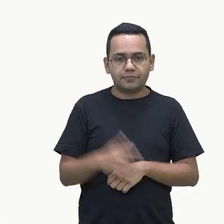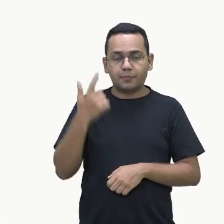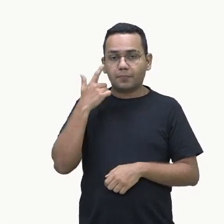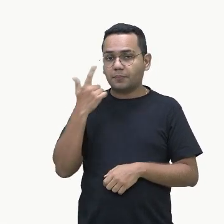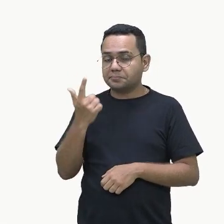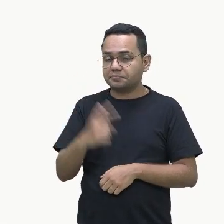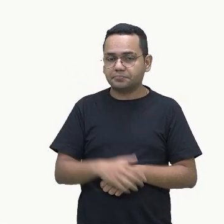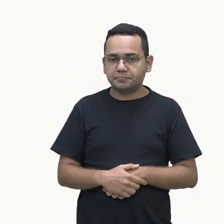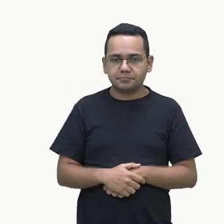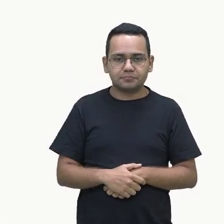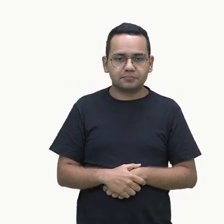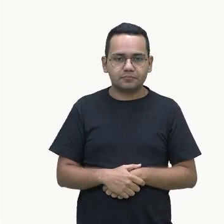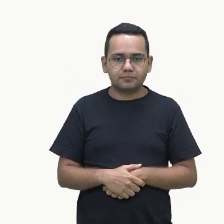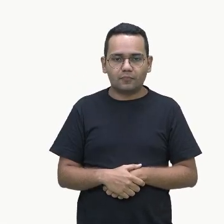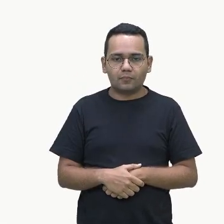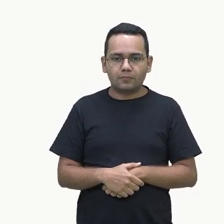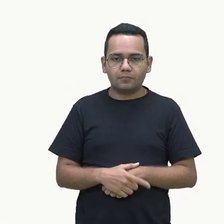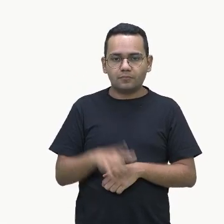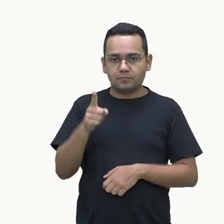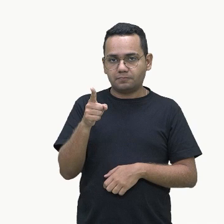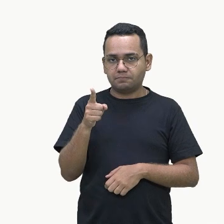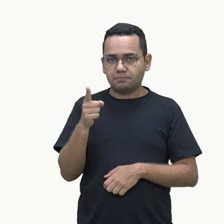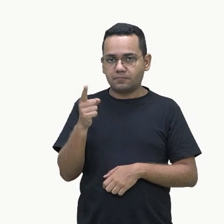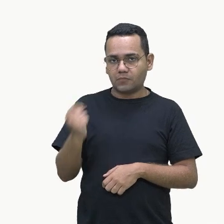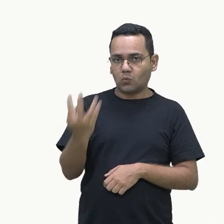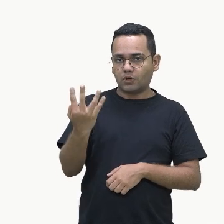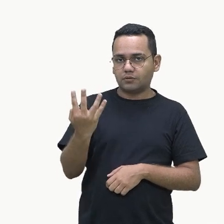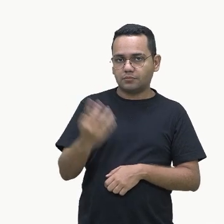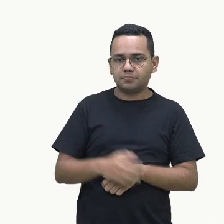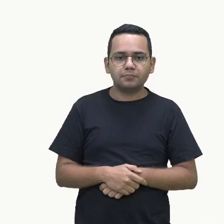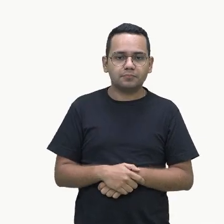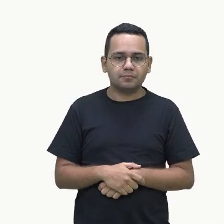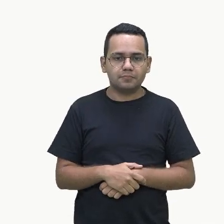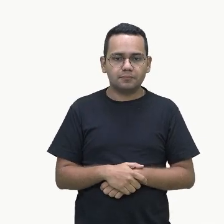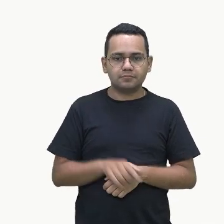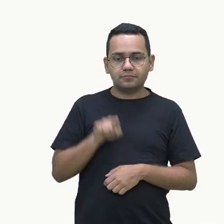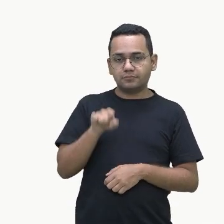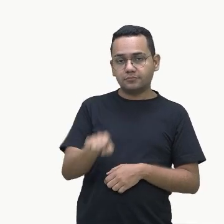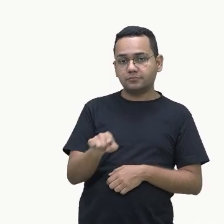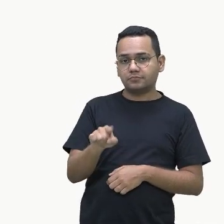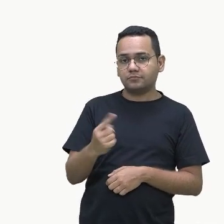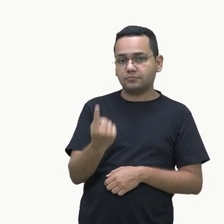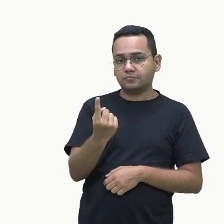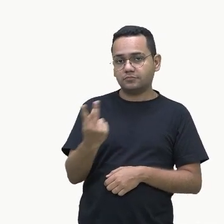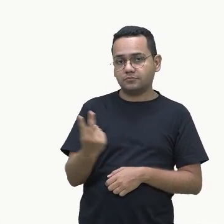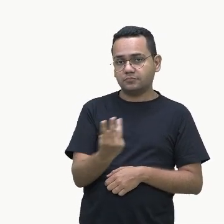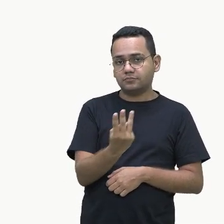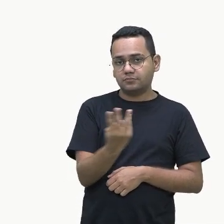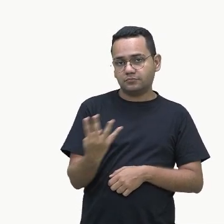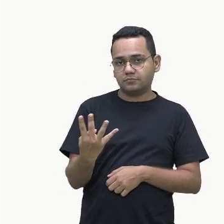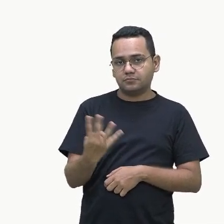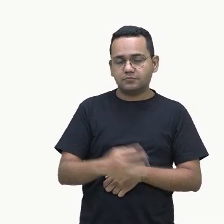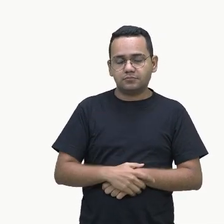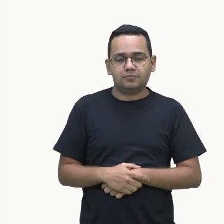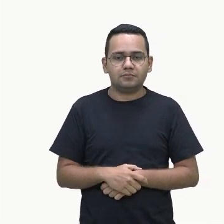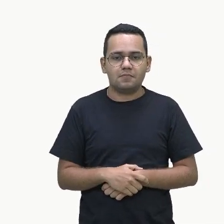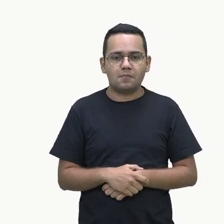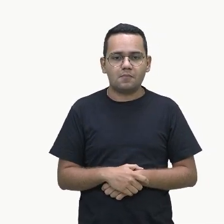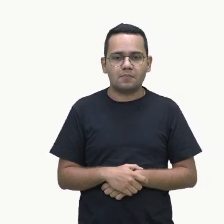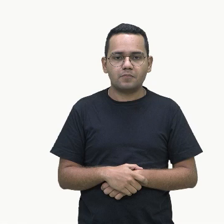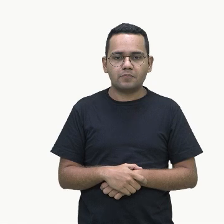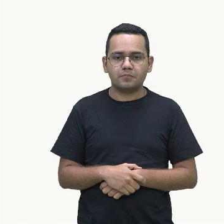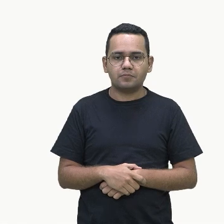1, 2, 3, 4. 1, 2, 3,